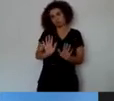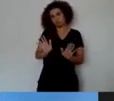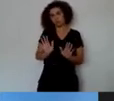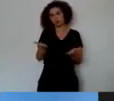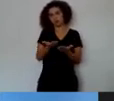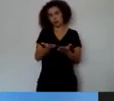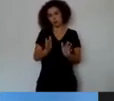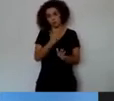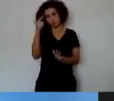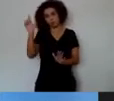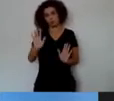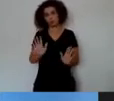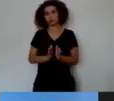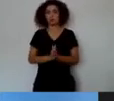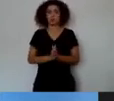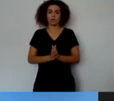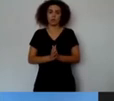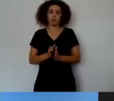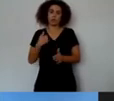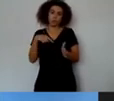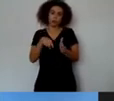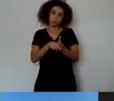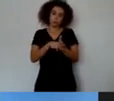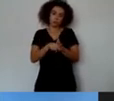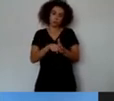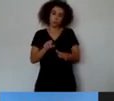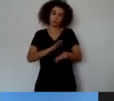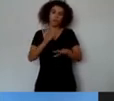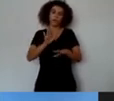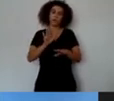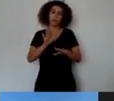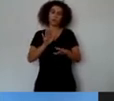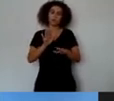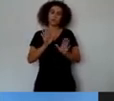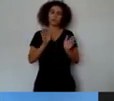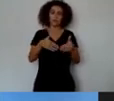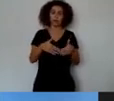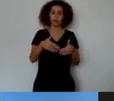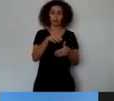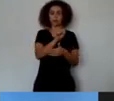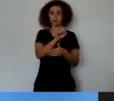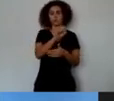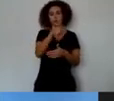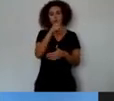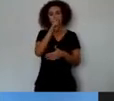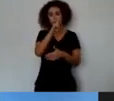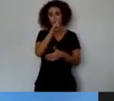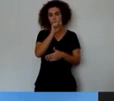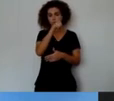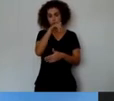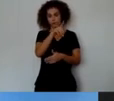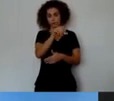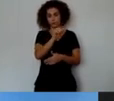atualmente, que eu pesquiso mais questões de sexualidade, mas eu fico pensando, será que não realmente